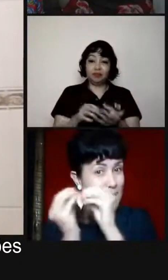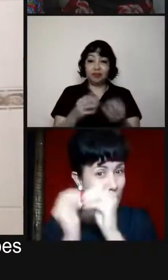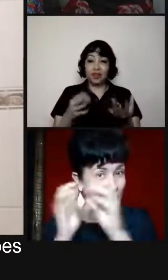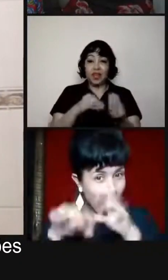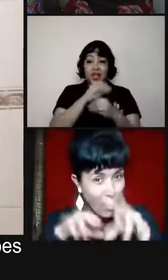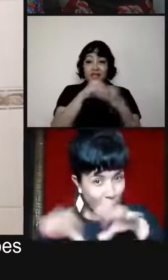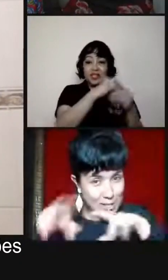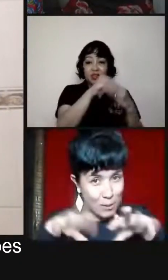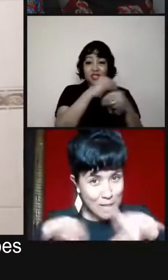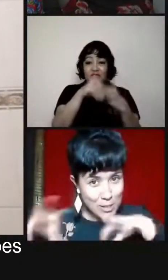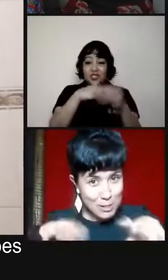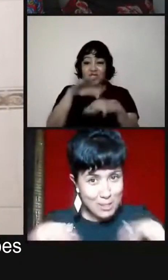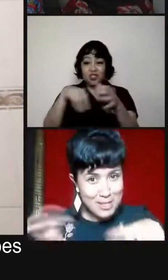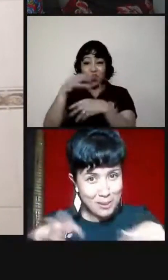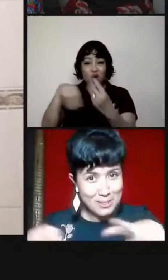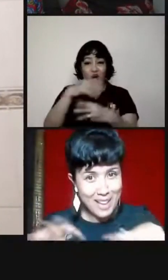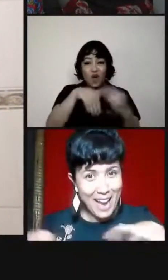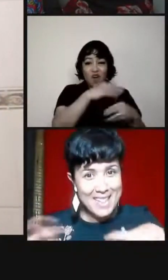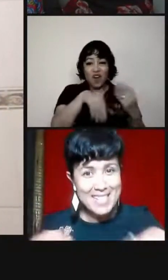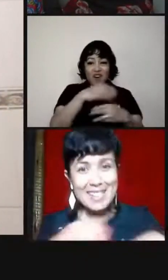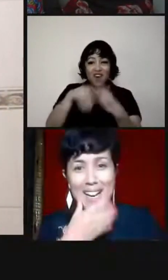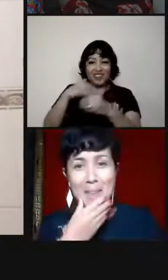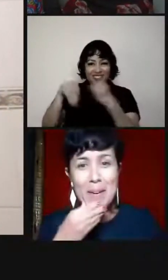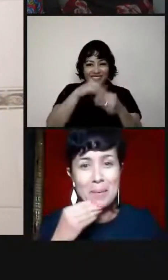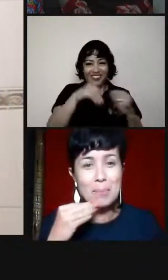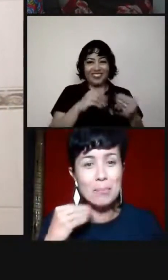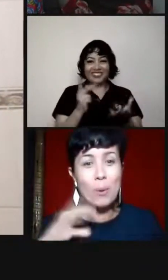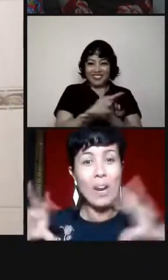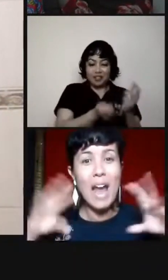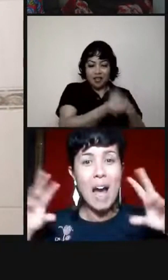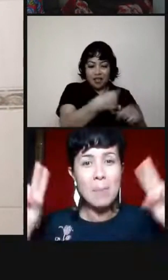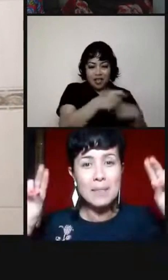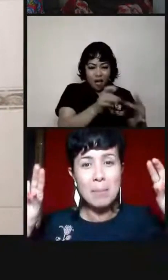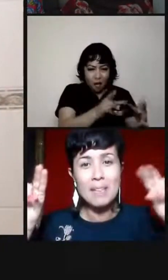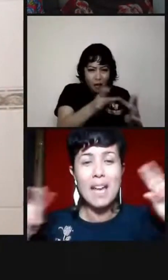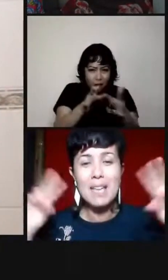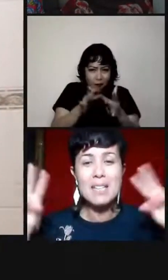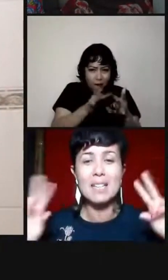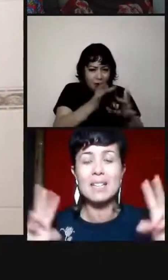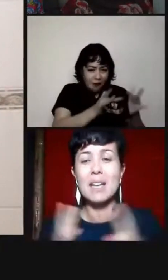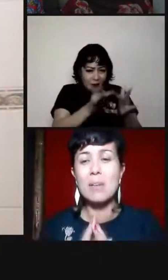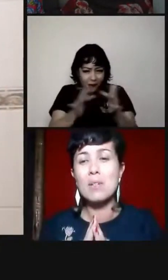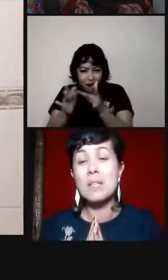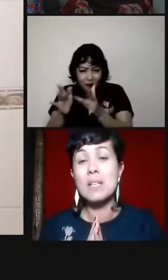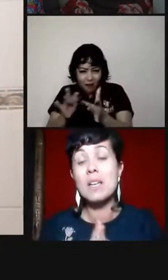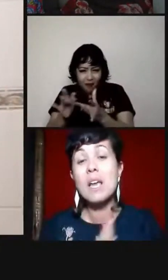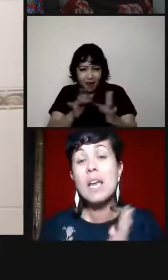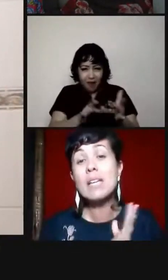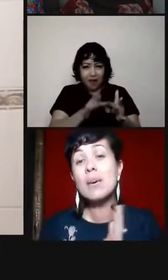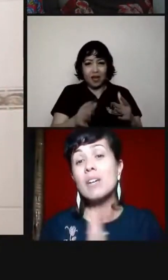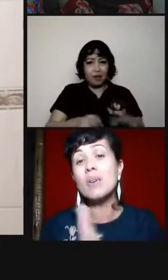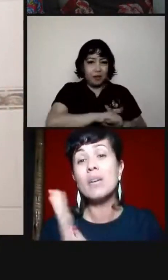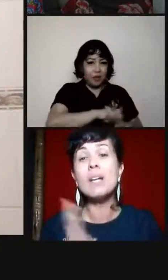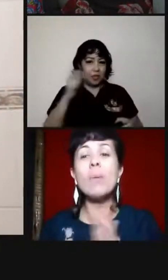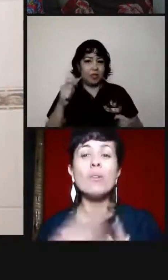negocia essa, as negociações que acontecem, né, para burlar uma independência que, de repente, não existe.